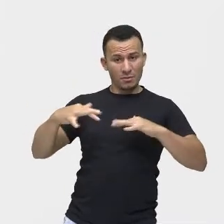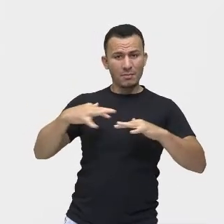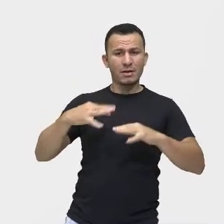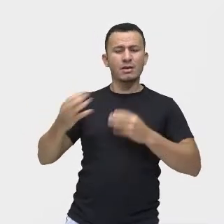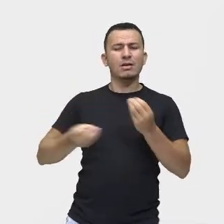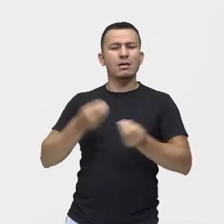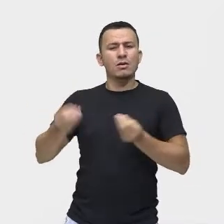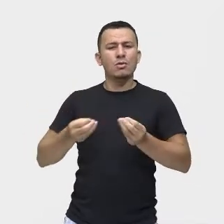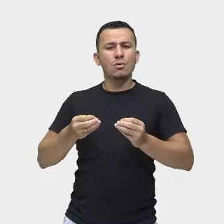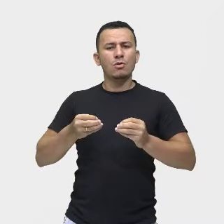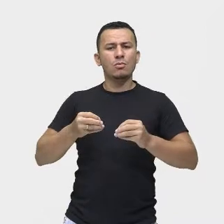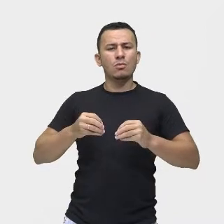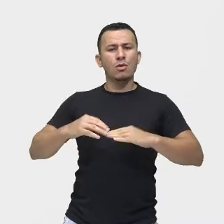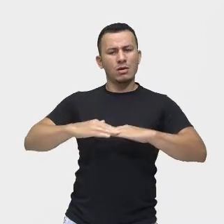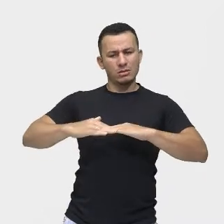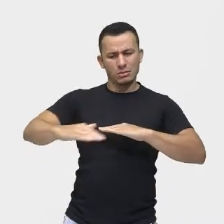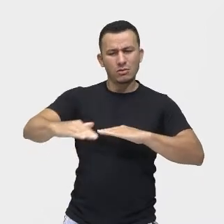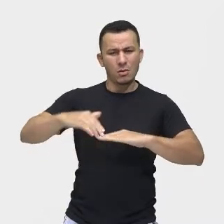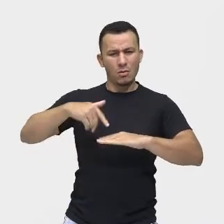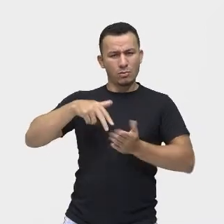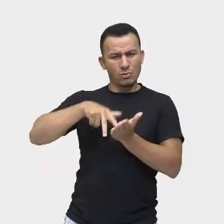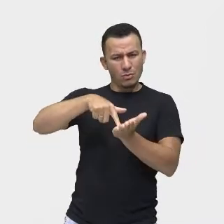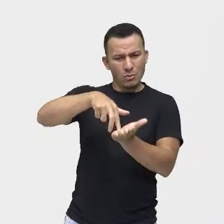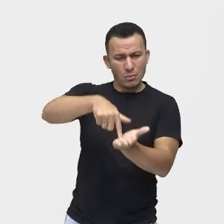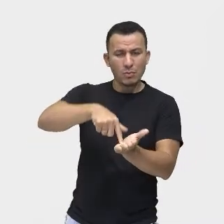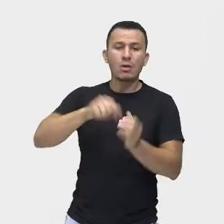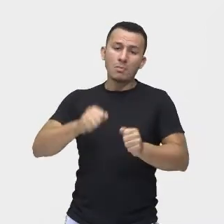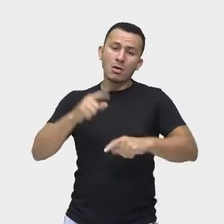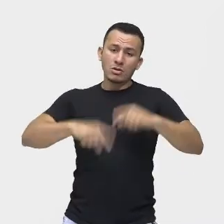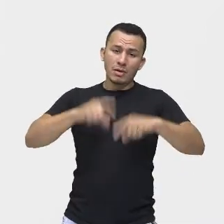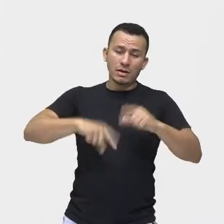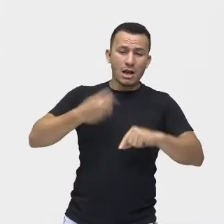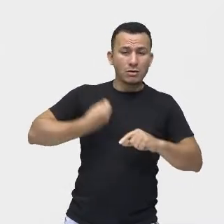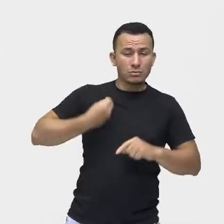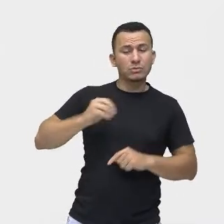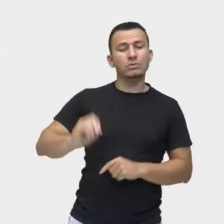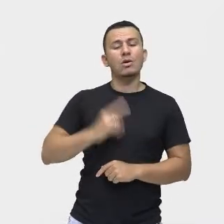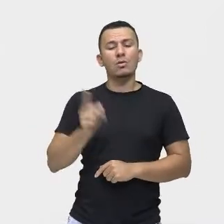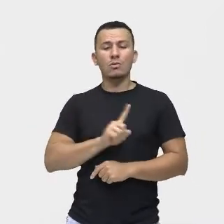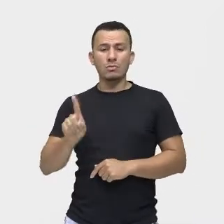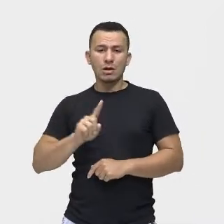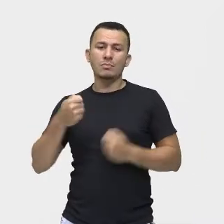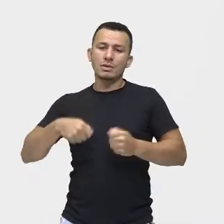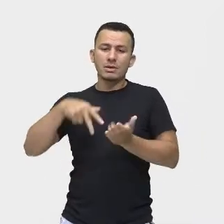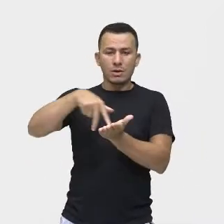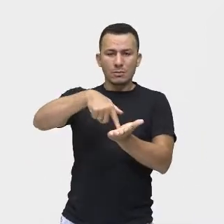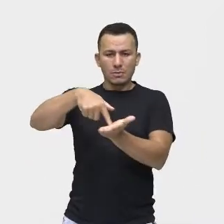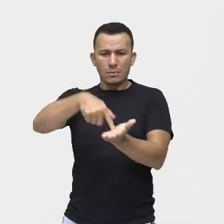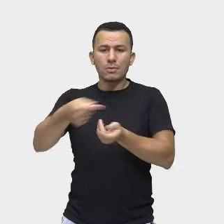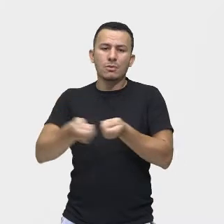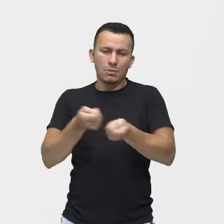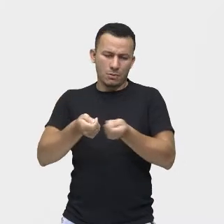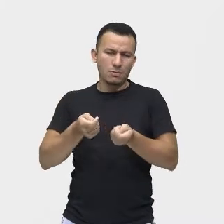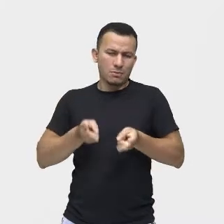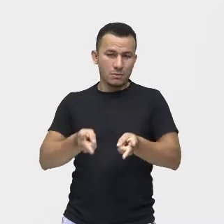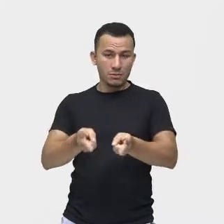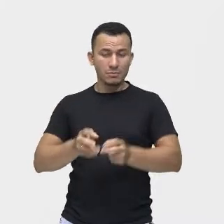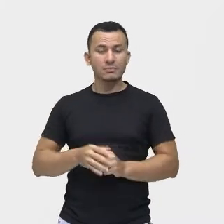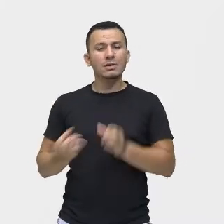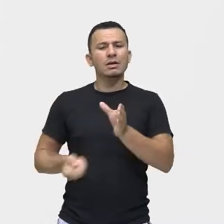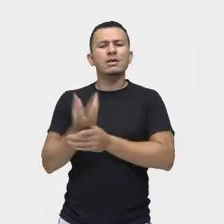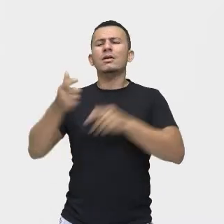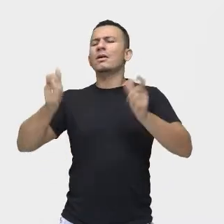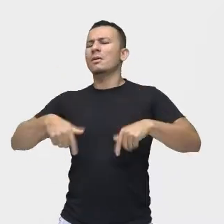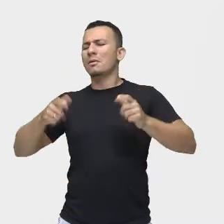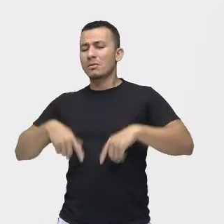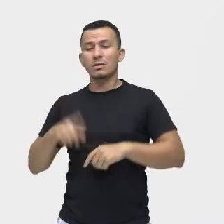deslizando sobre o solo com ou sem obstáculos, equilibrando-se sobre o skate. Então ele foi criado nos Estados